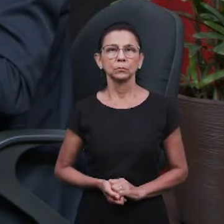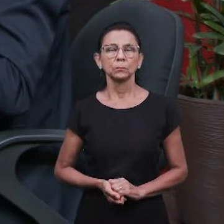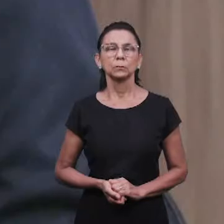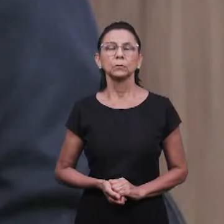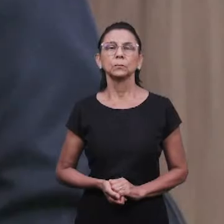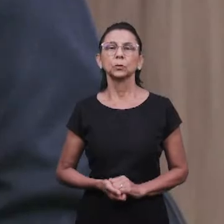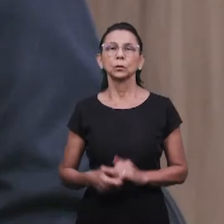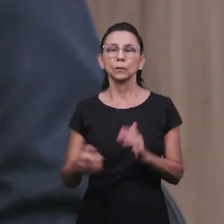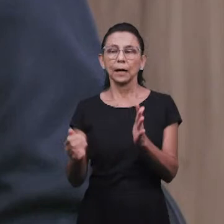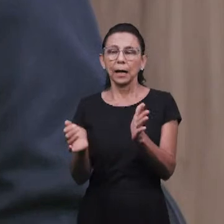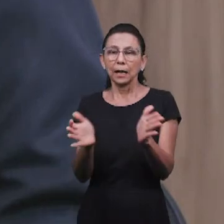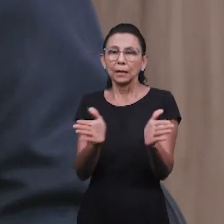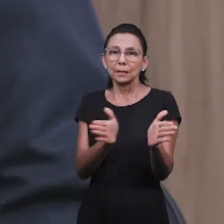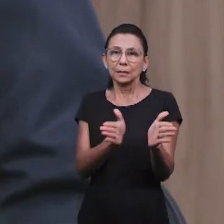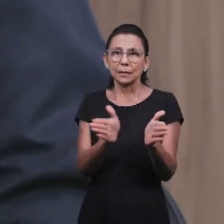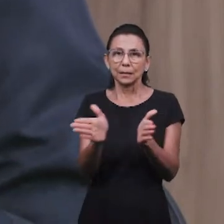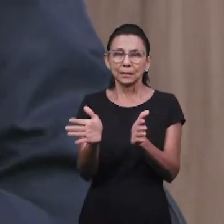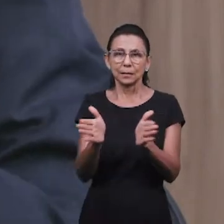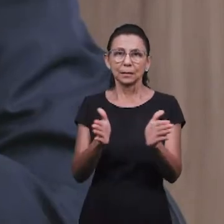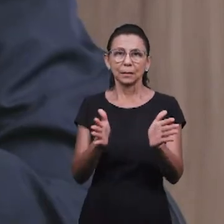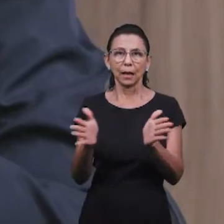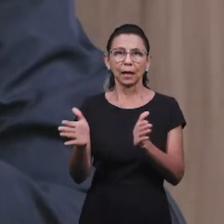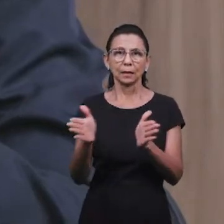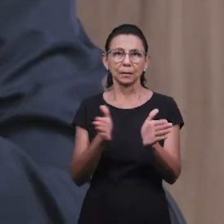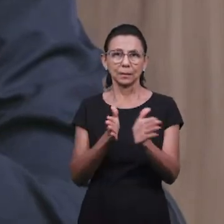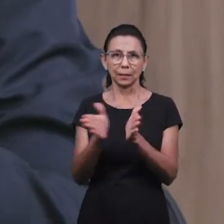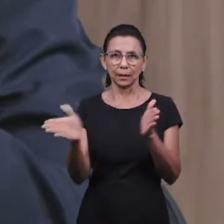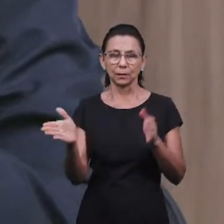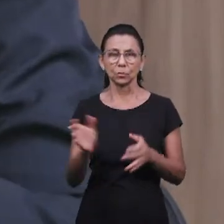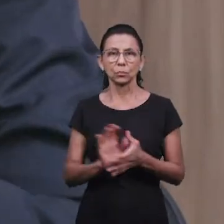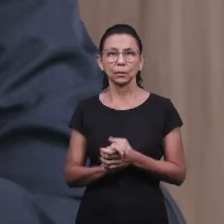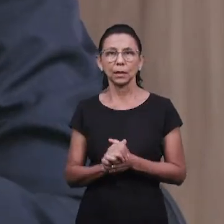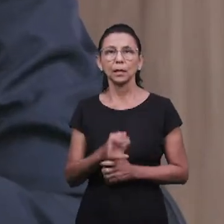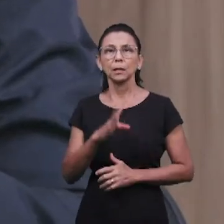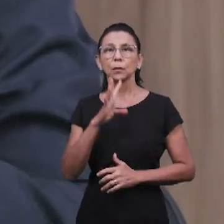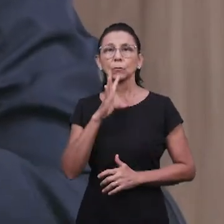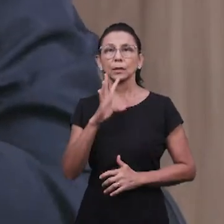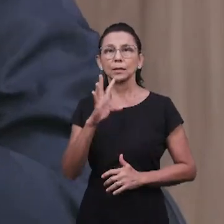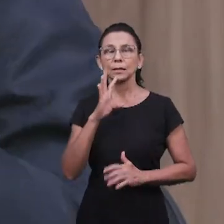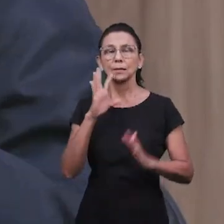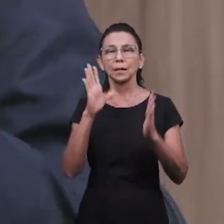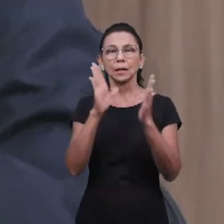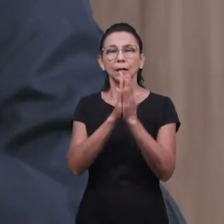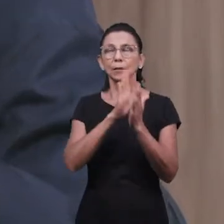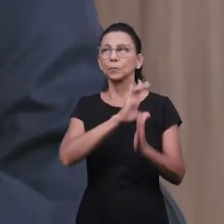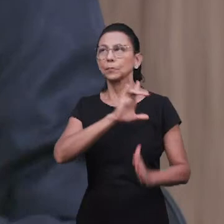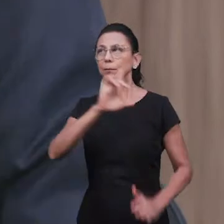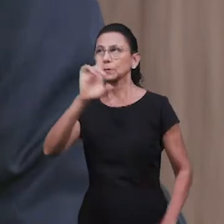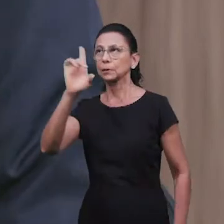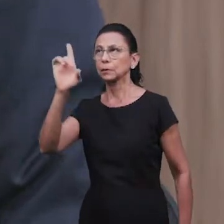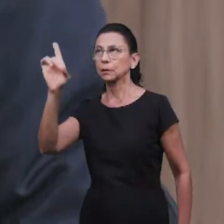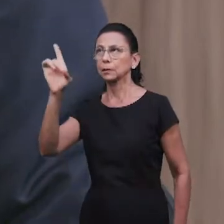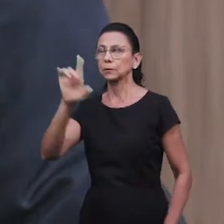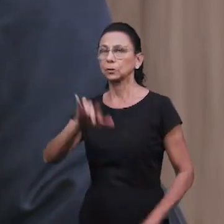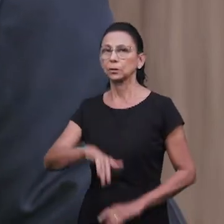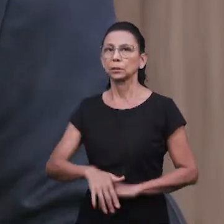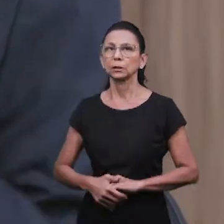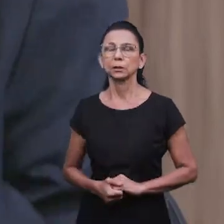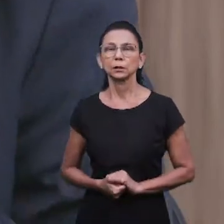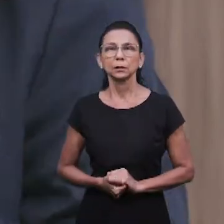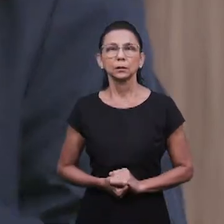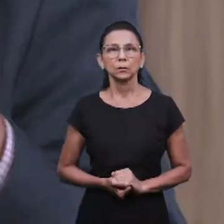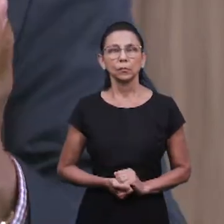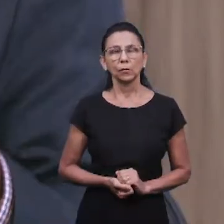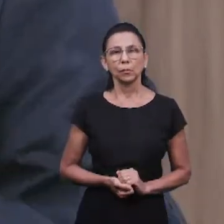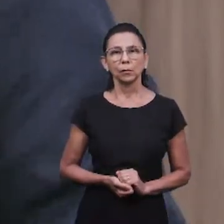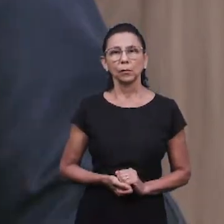aquelas acessibilidade, acesso à palavra de Deus. Nós queremos que eles tenham acesso à palavra de Deus. Não estão falando que eles têm que